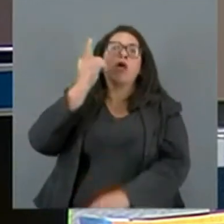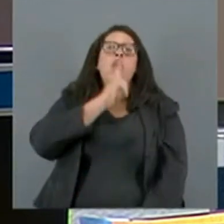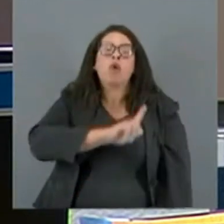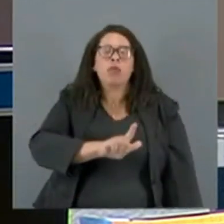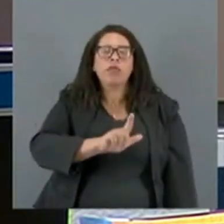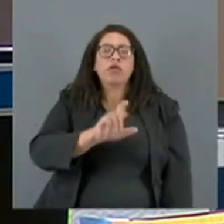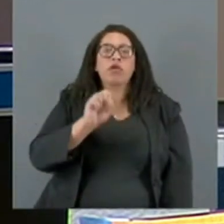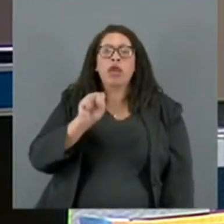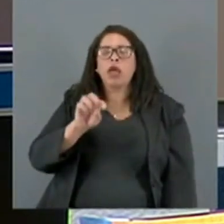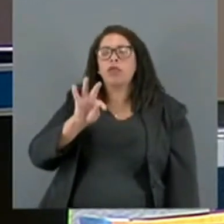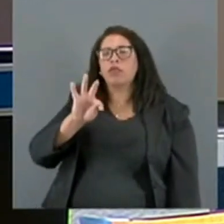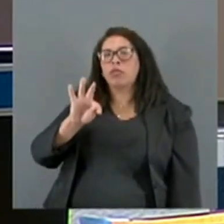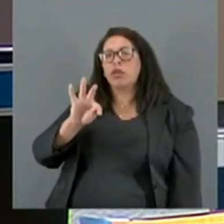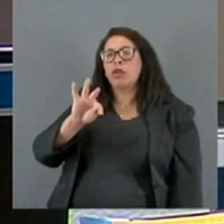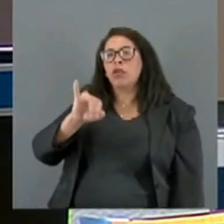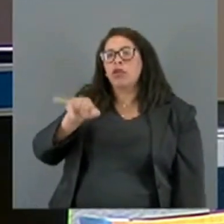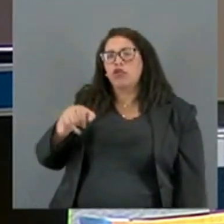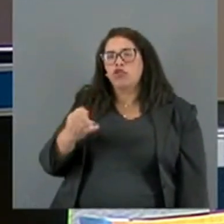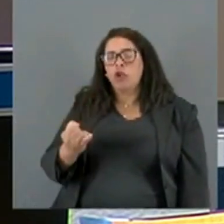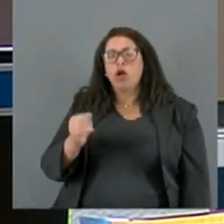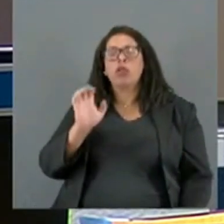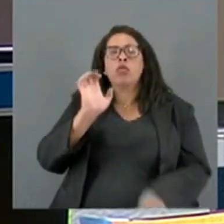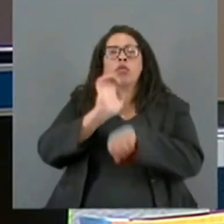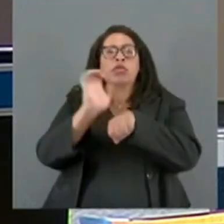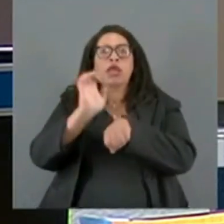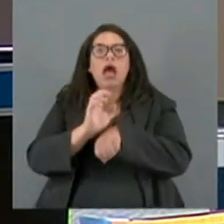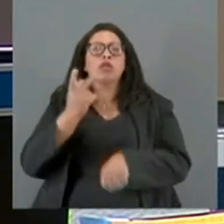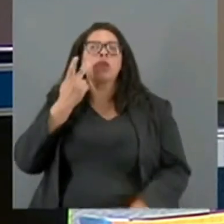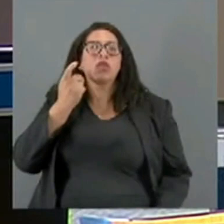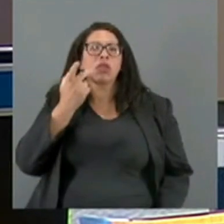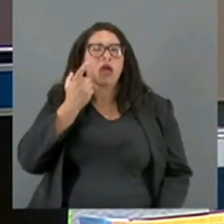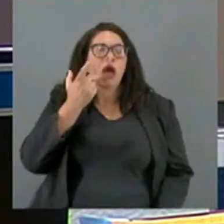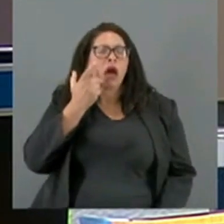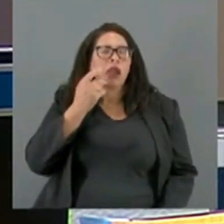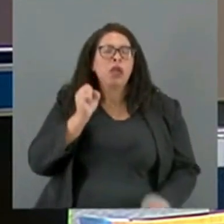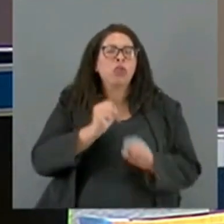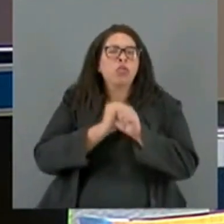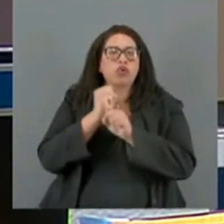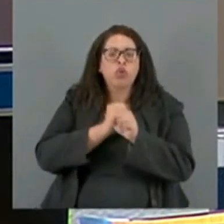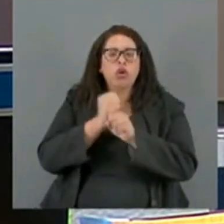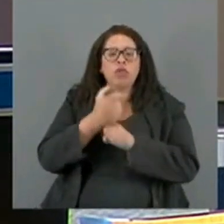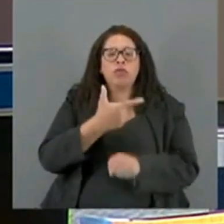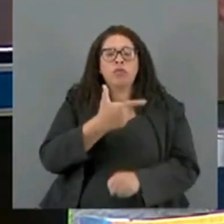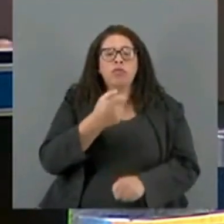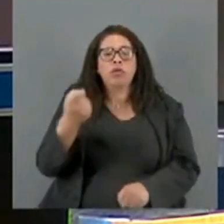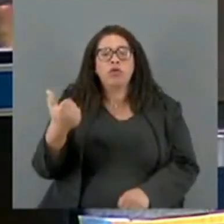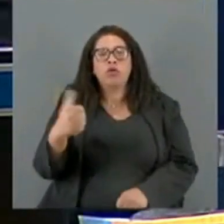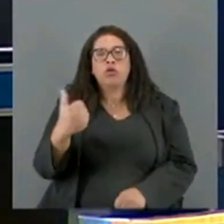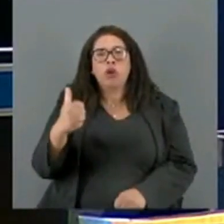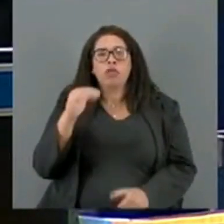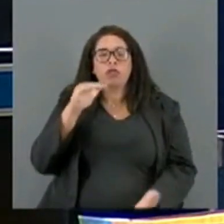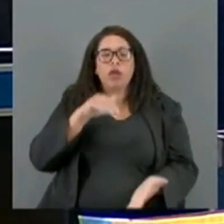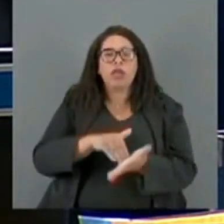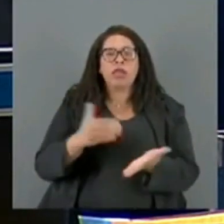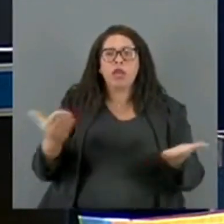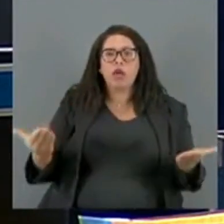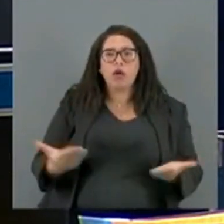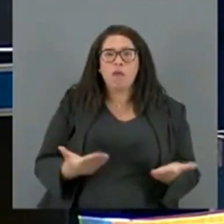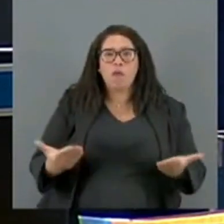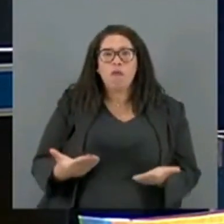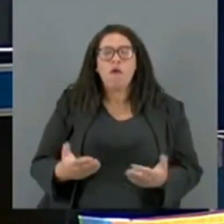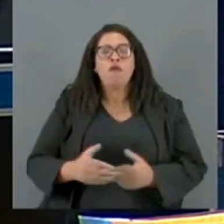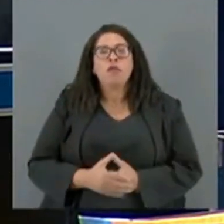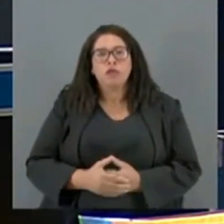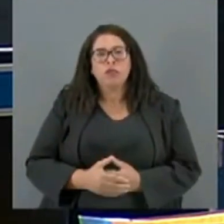de Justiça do Estado do Ceará em 2011, função que desempenho até hoje.